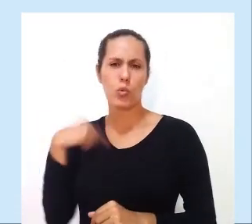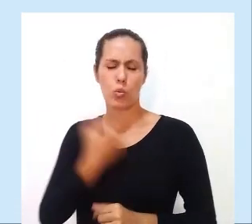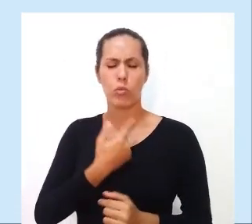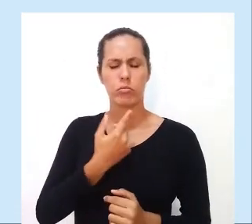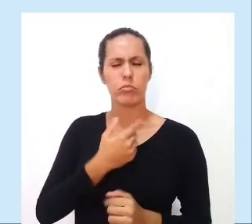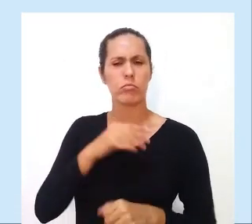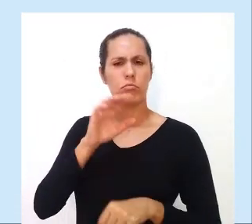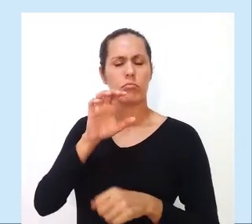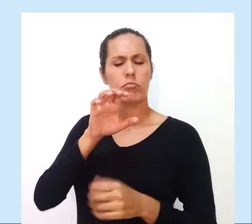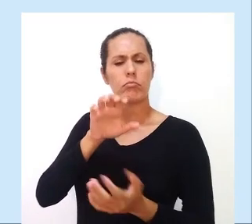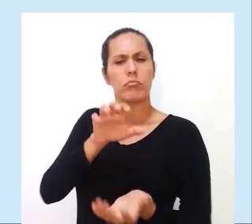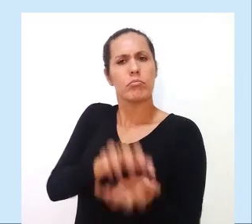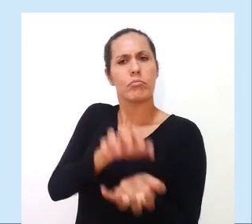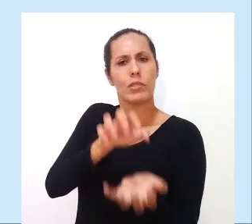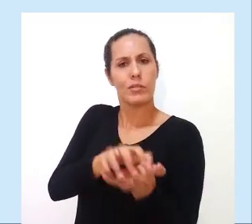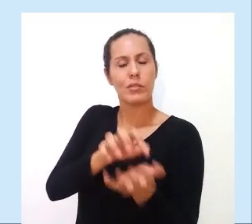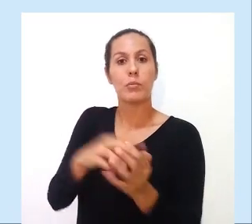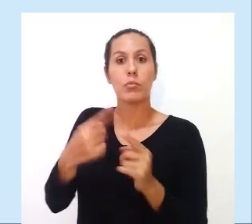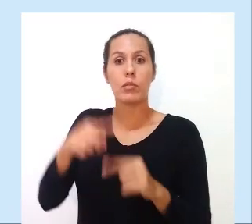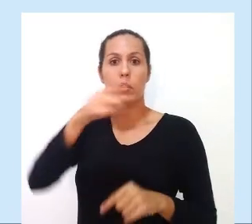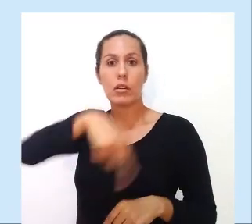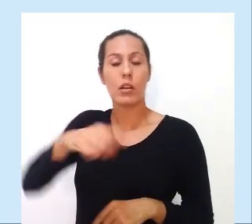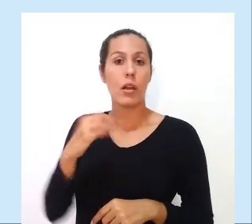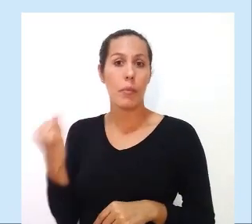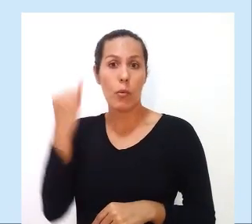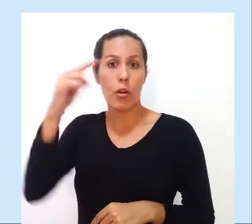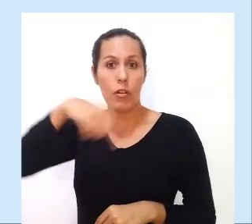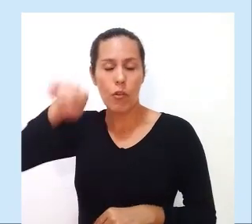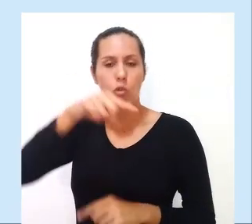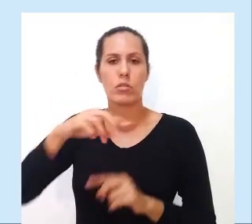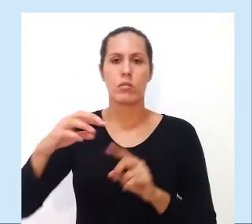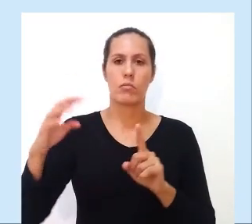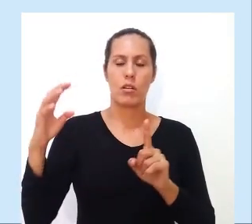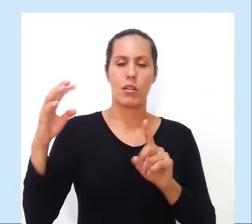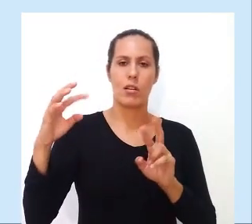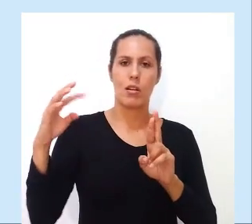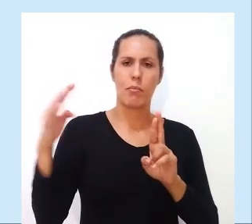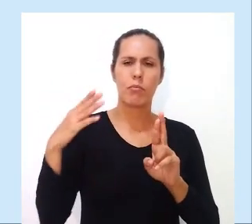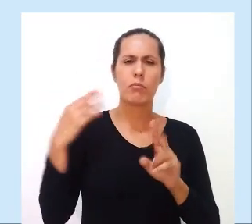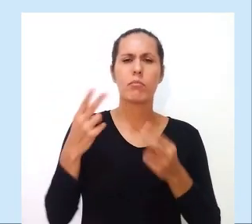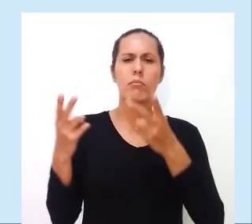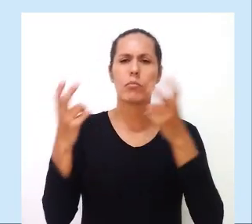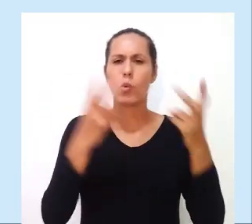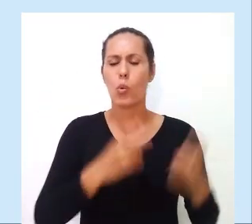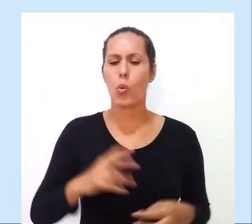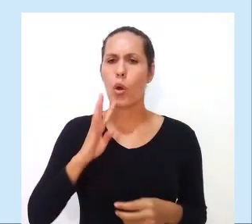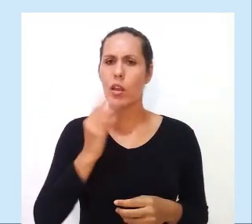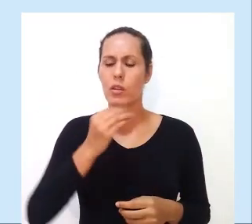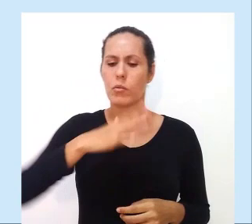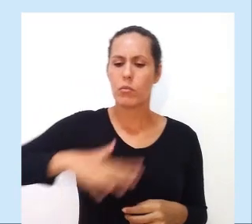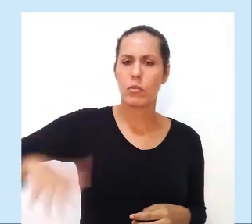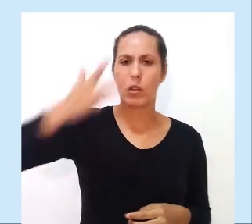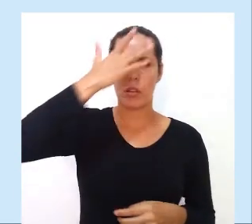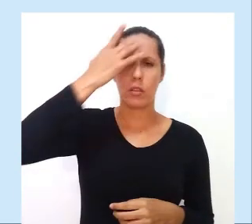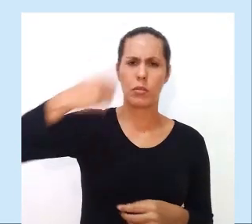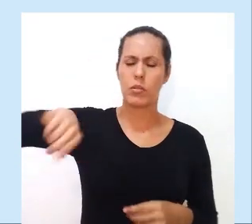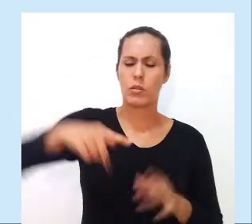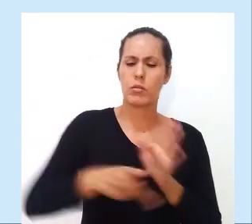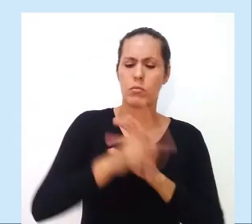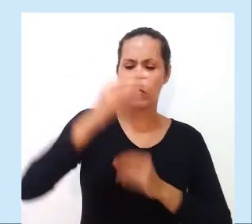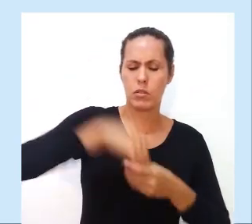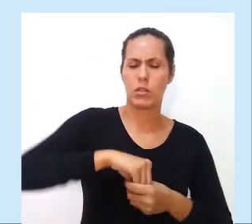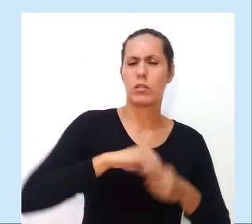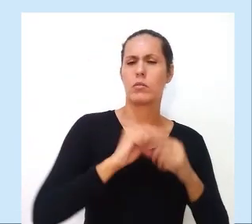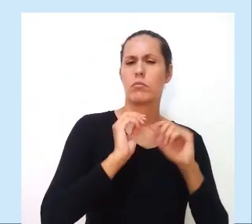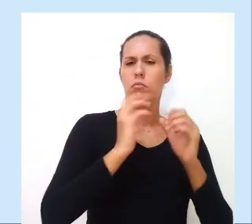curiosidades do nosso estado. Por quê? Porque é importante que vocês tenham referências de pessoas em diversas